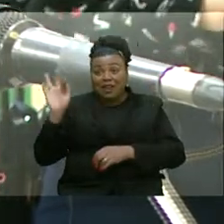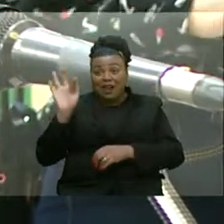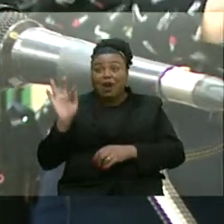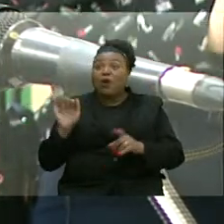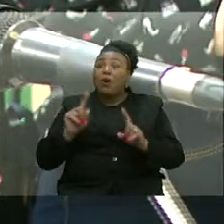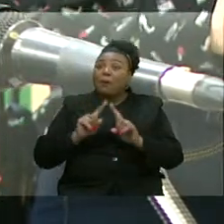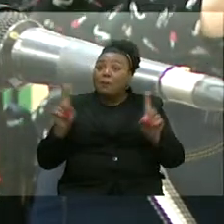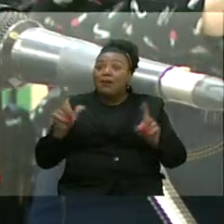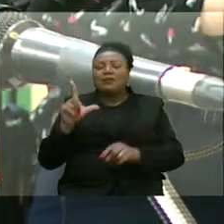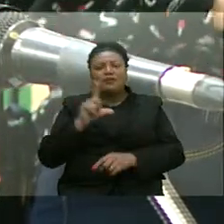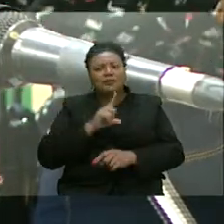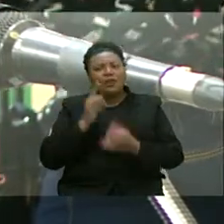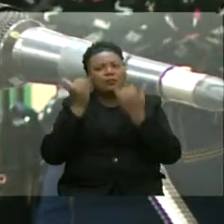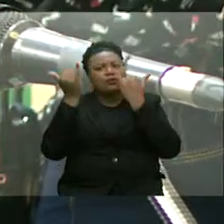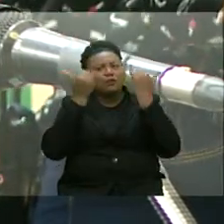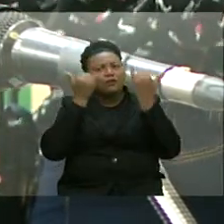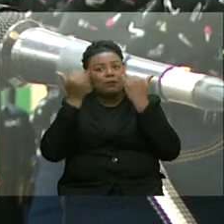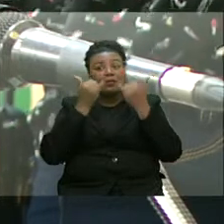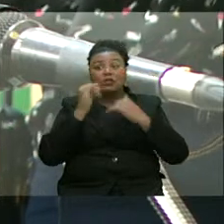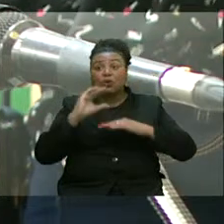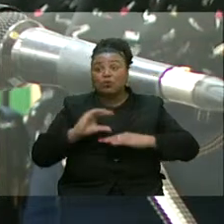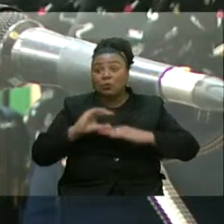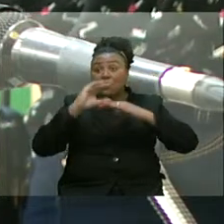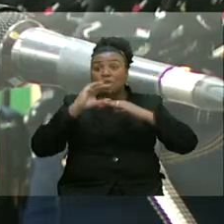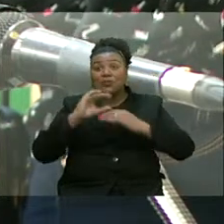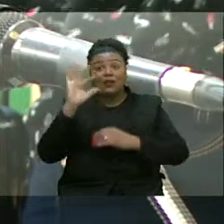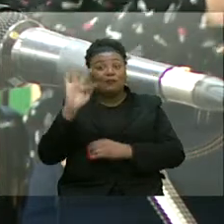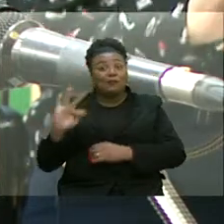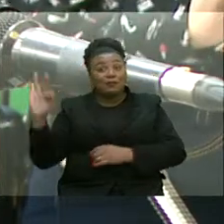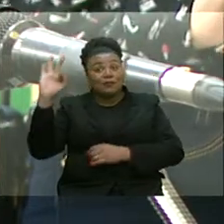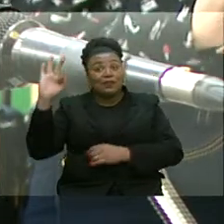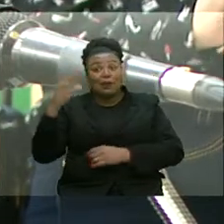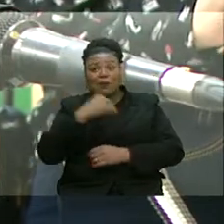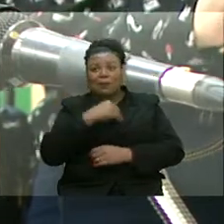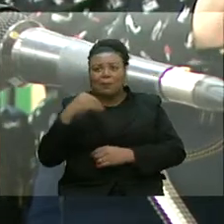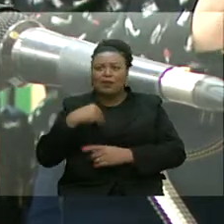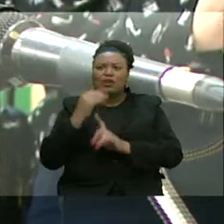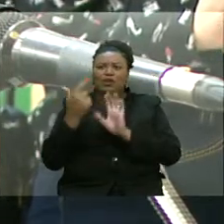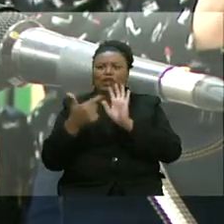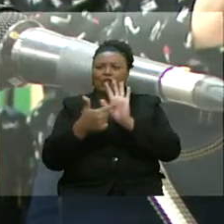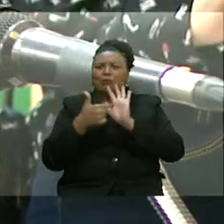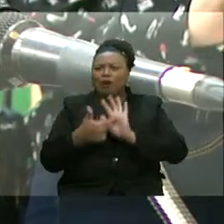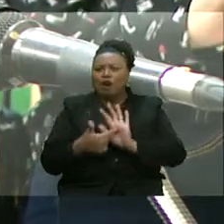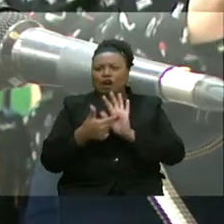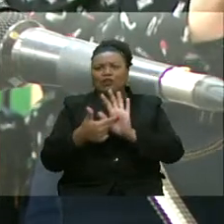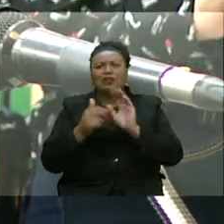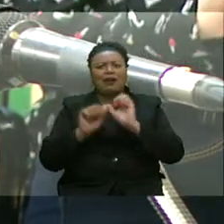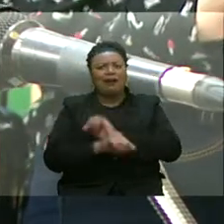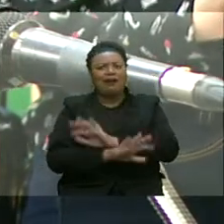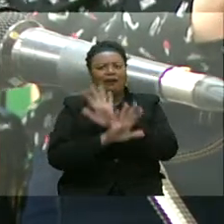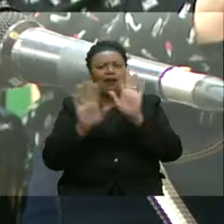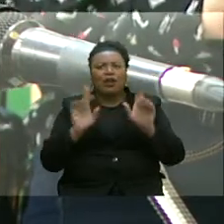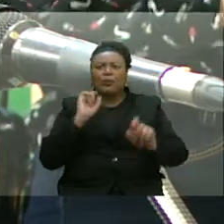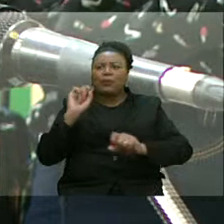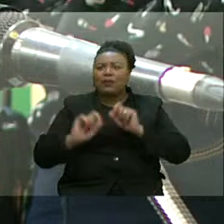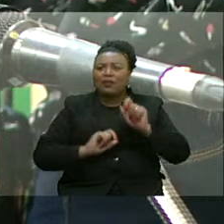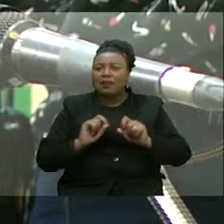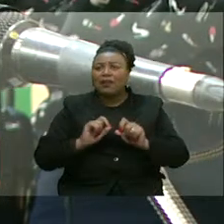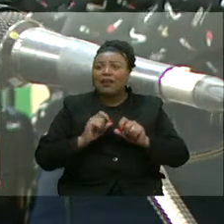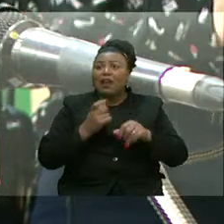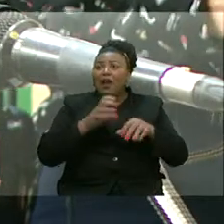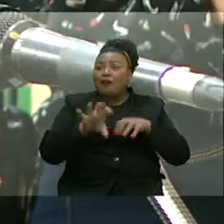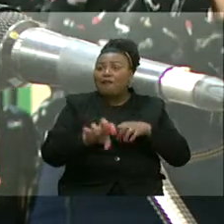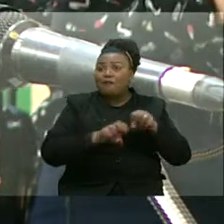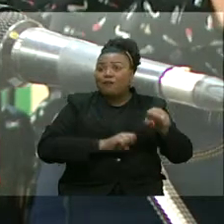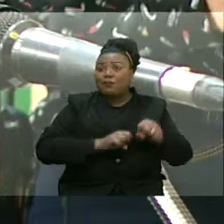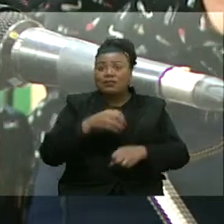nós temos dados do Conselho Federal de Medicina que demonstram claramente que a nossa